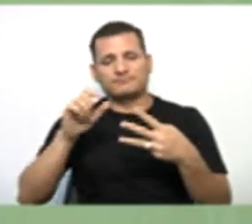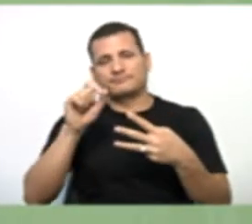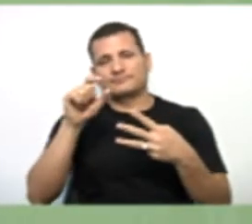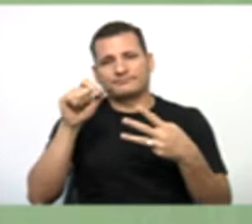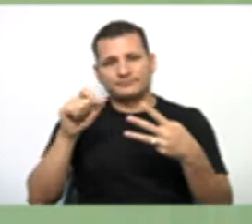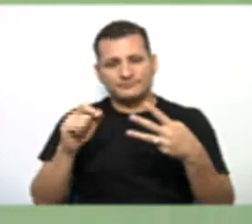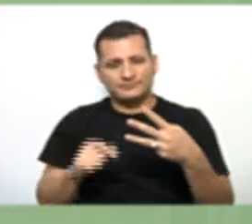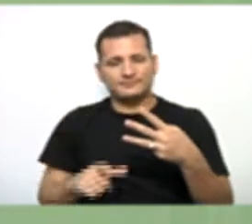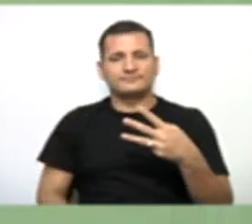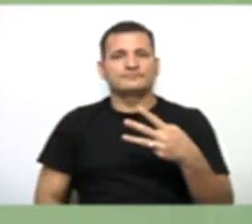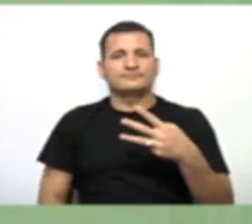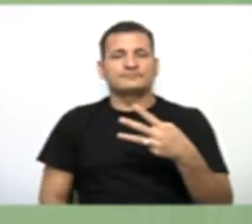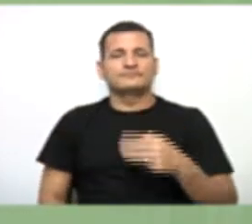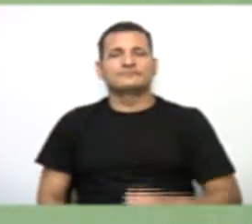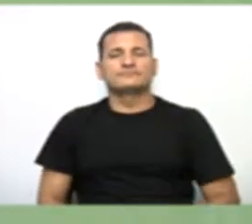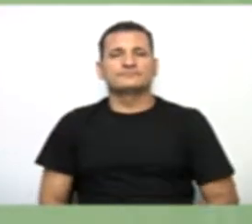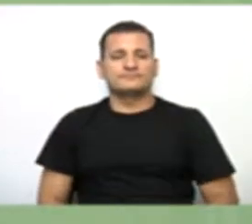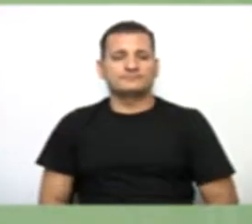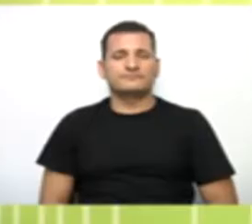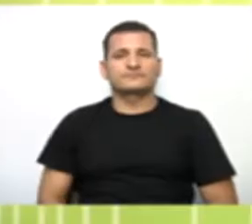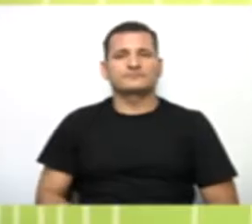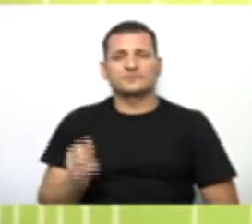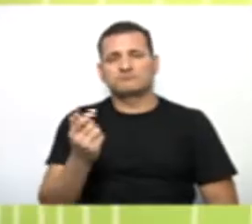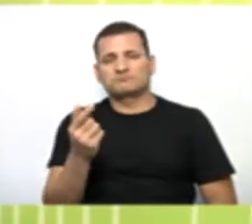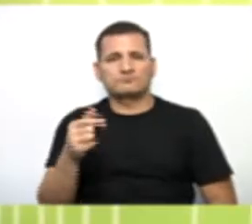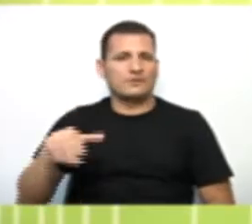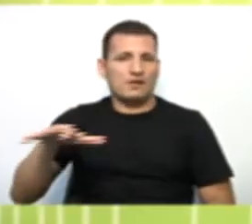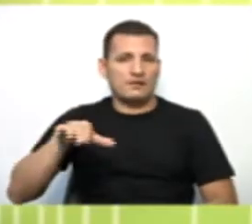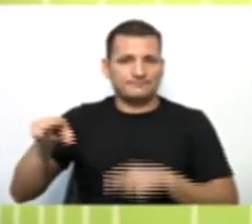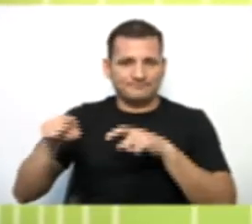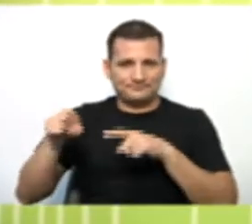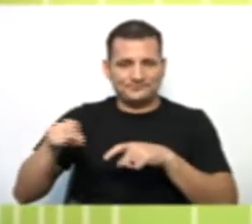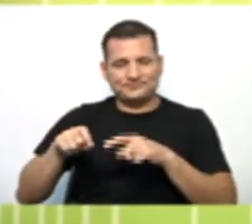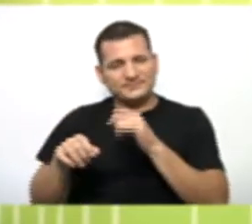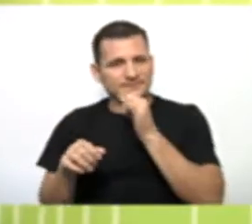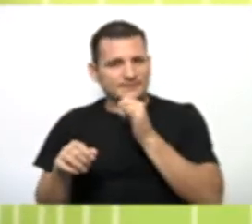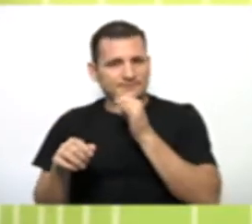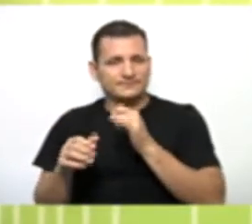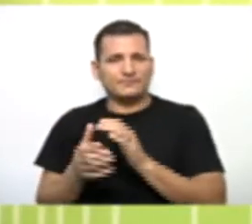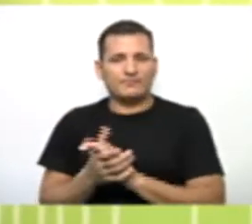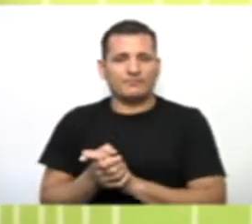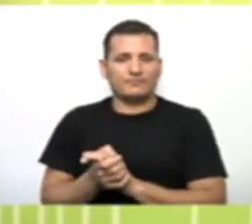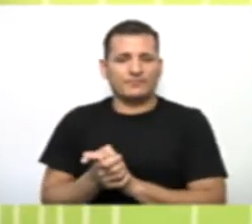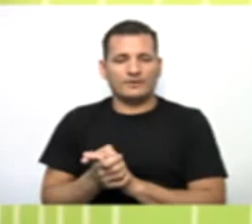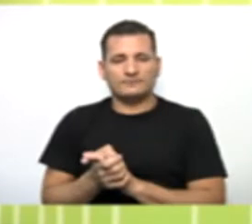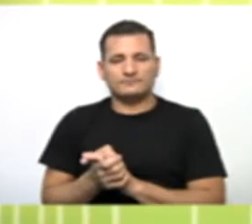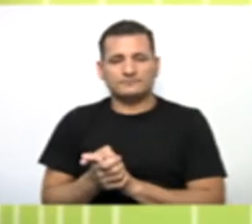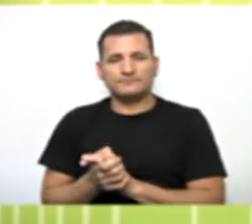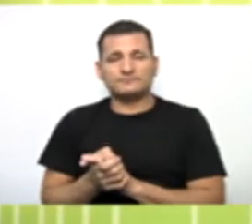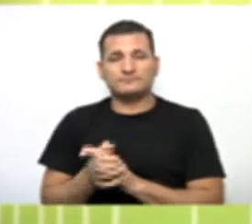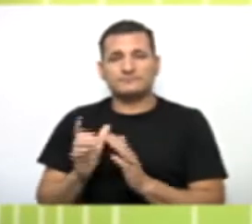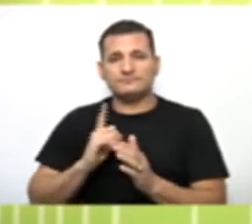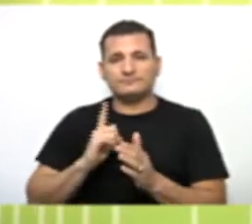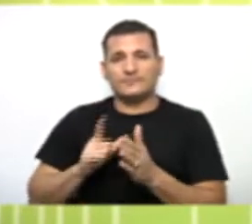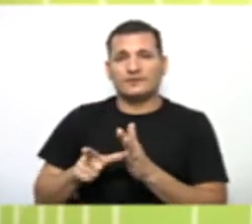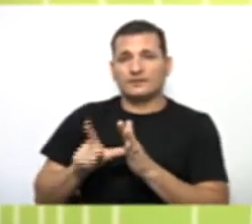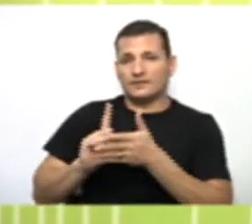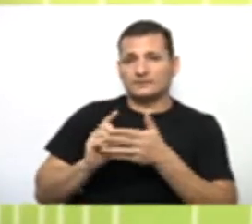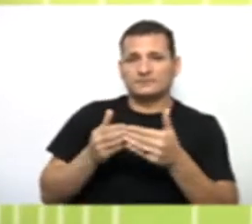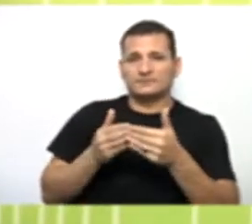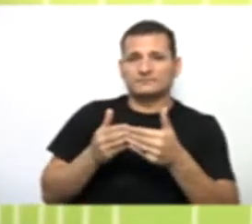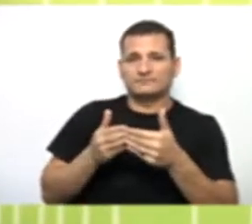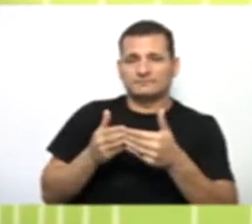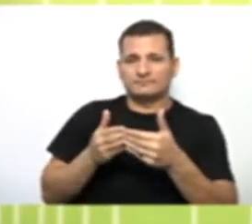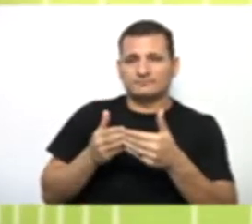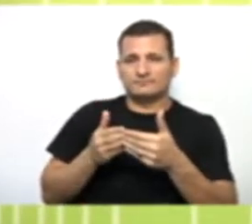Enfim, olha só. No agronegócio, por exemplo, nós temos a fala que é assim, o antes da porteira, o